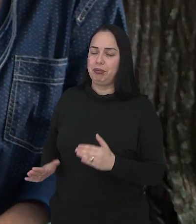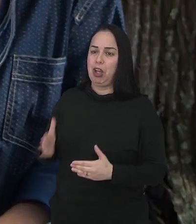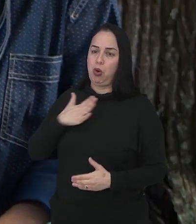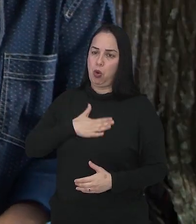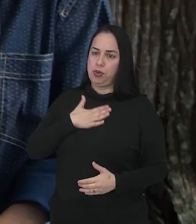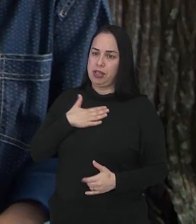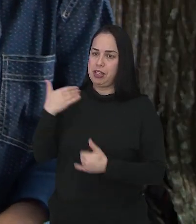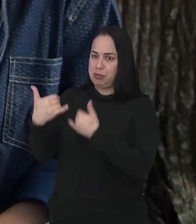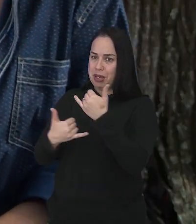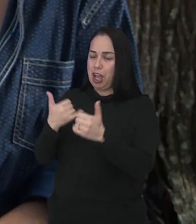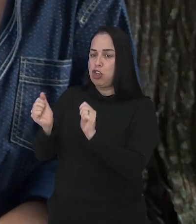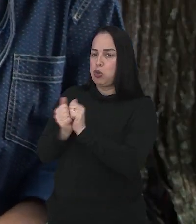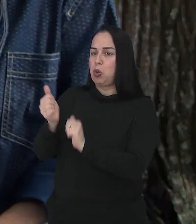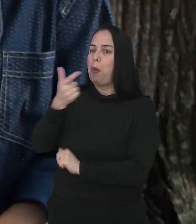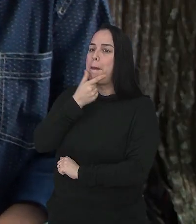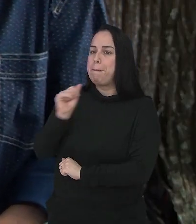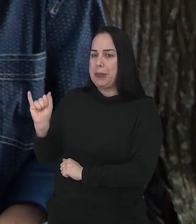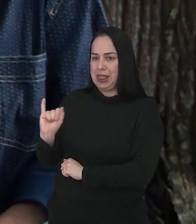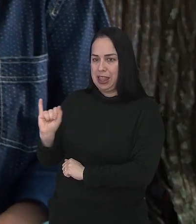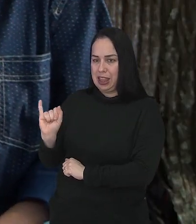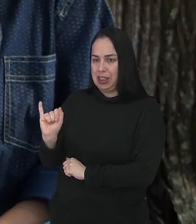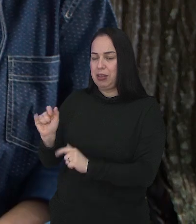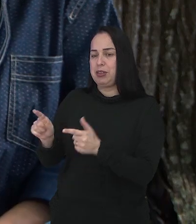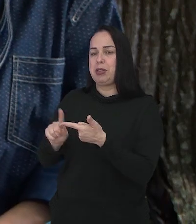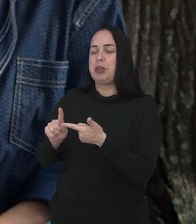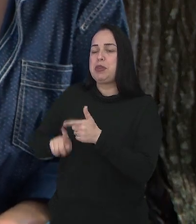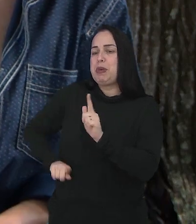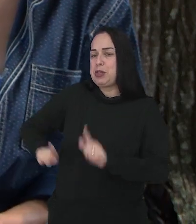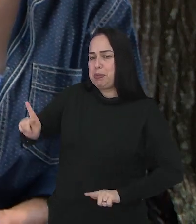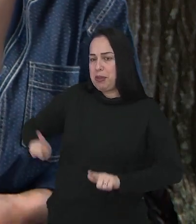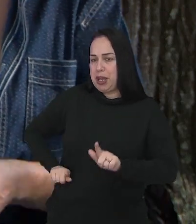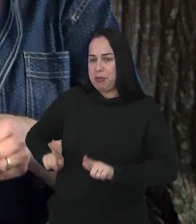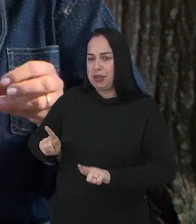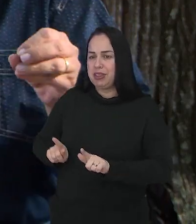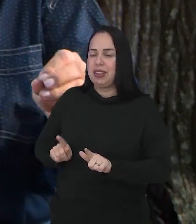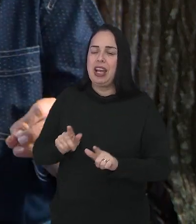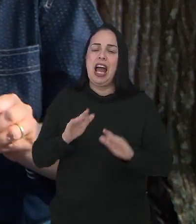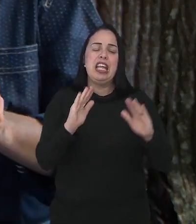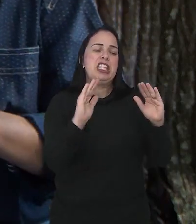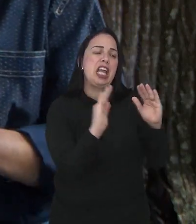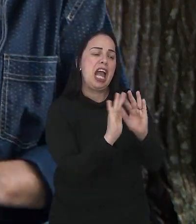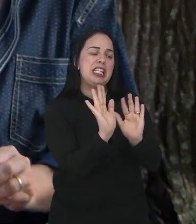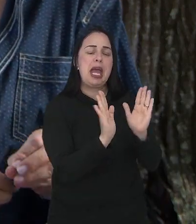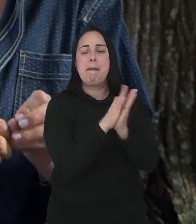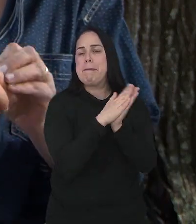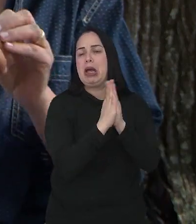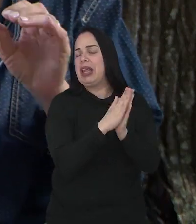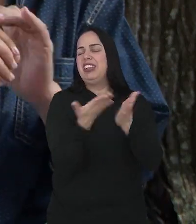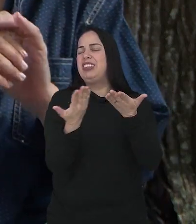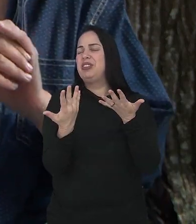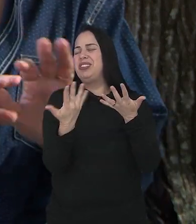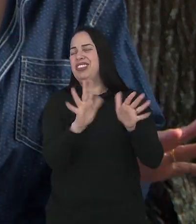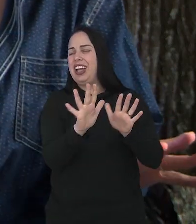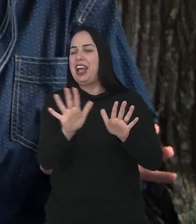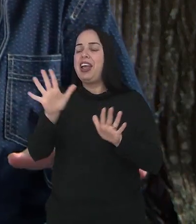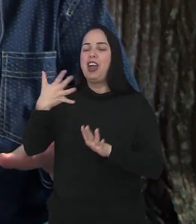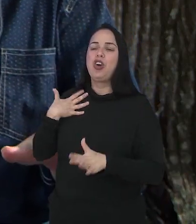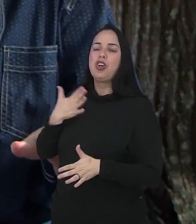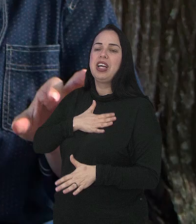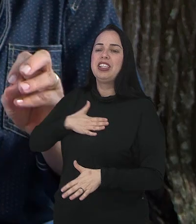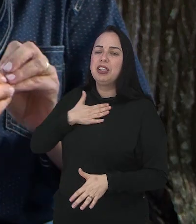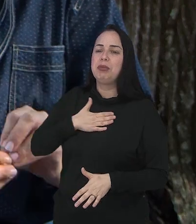de brincar com os meninos, com os meus primos. Eu não gostava muito dessa coisa de casinha, de boneca. Eu era